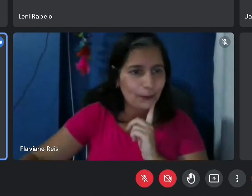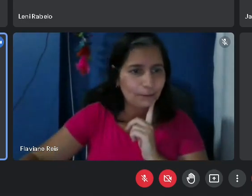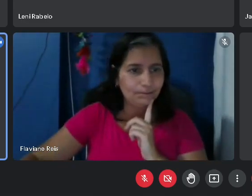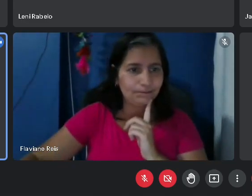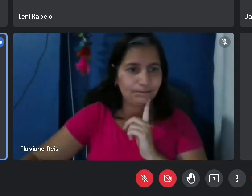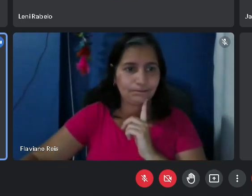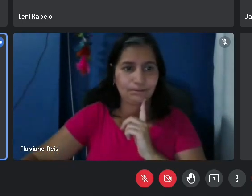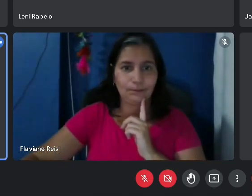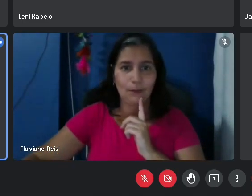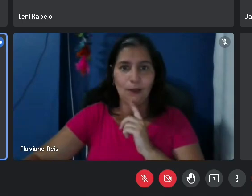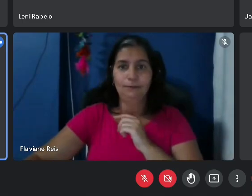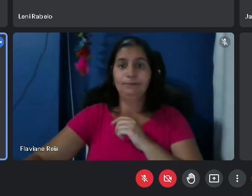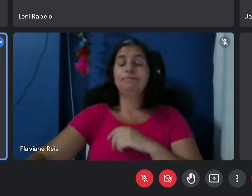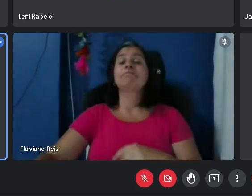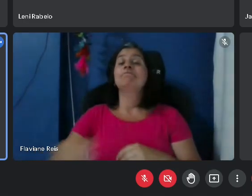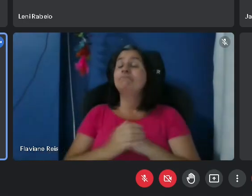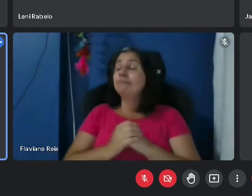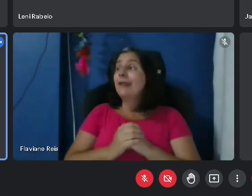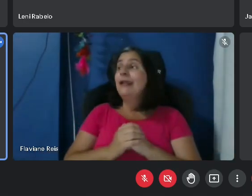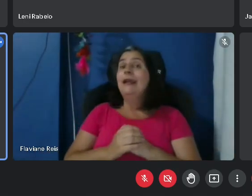agradeço imensamente